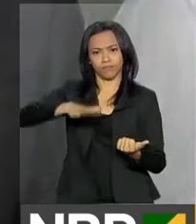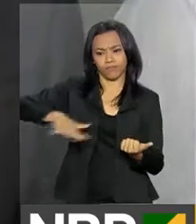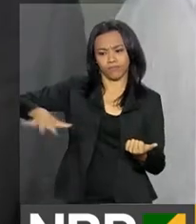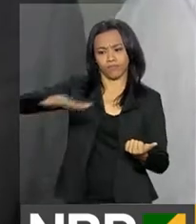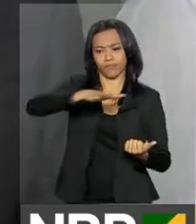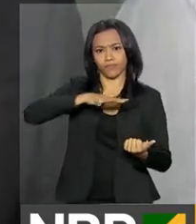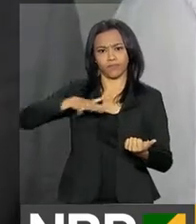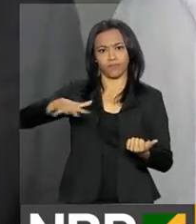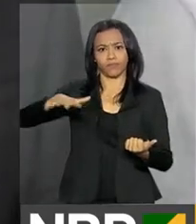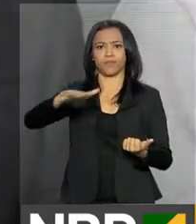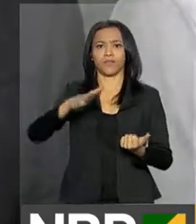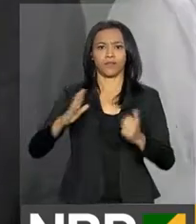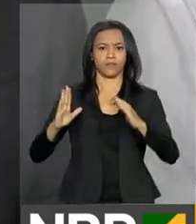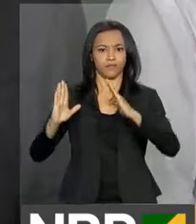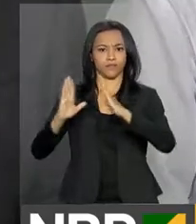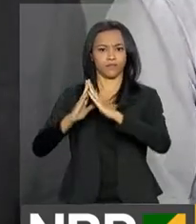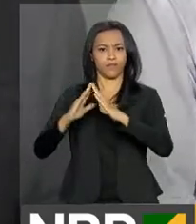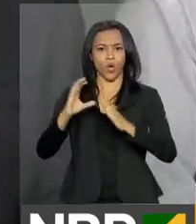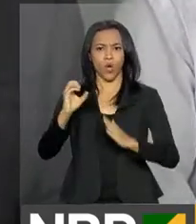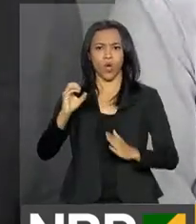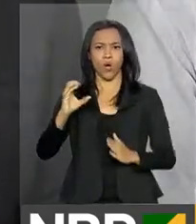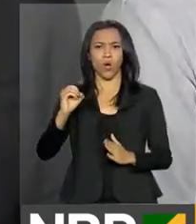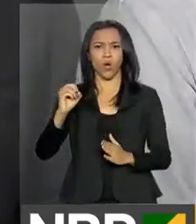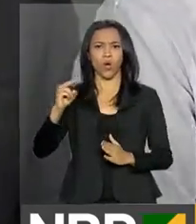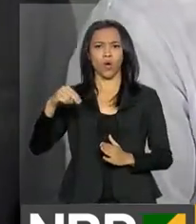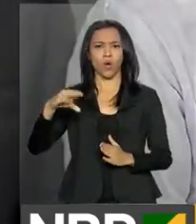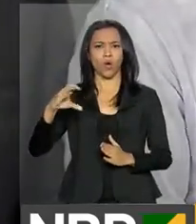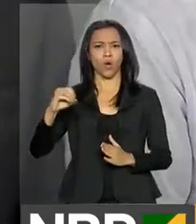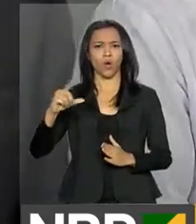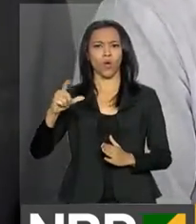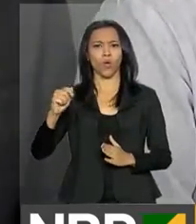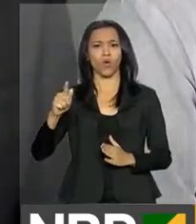Algo. É?